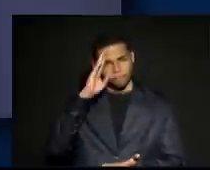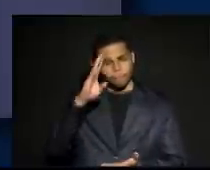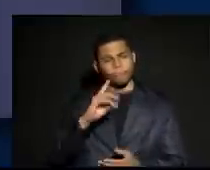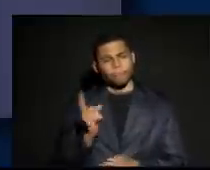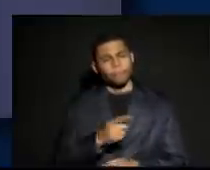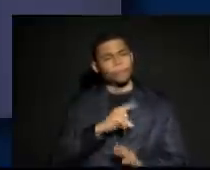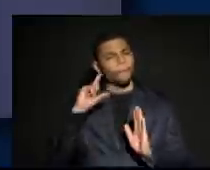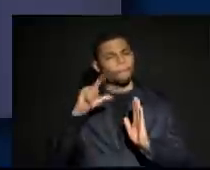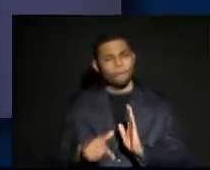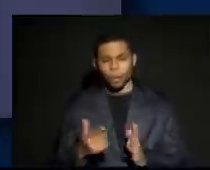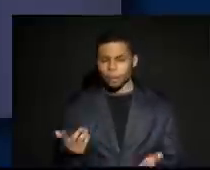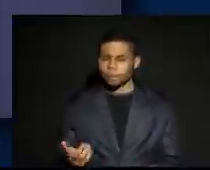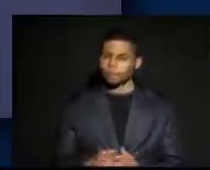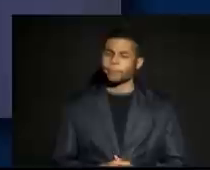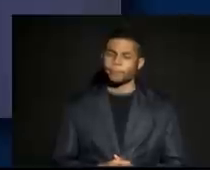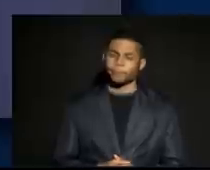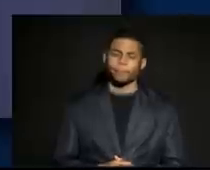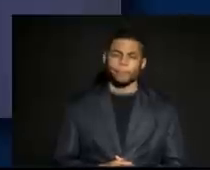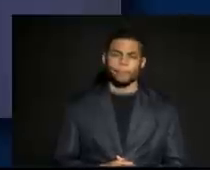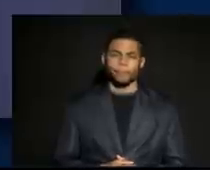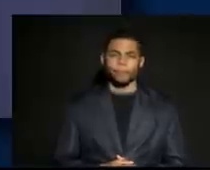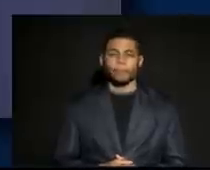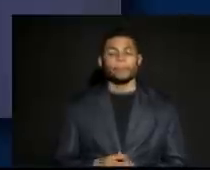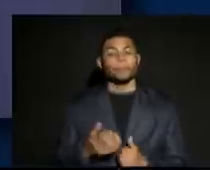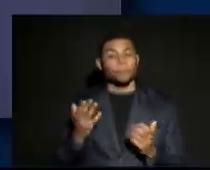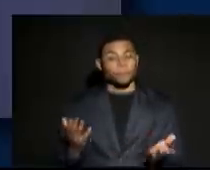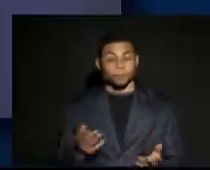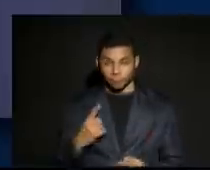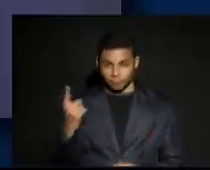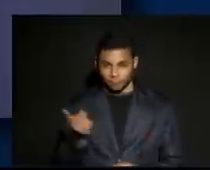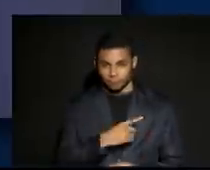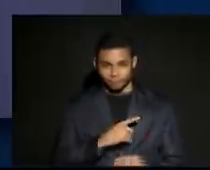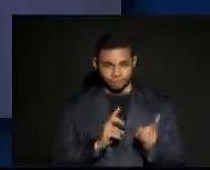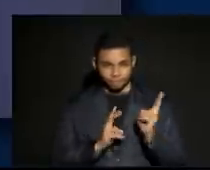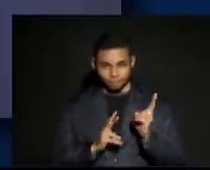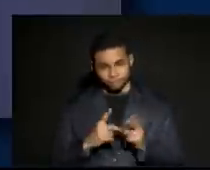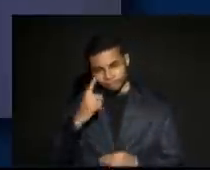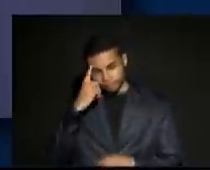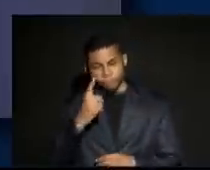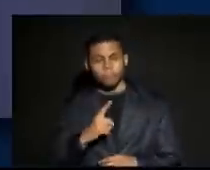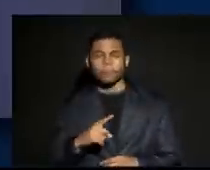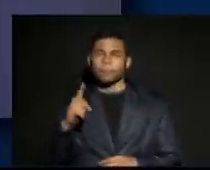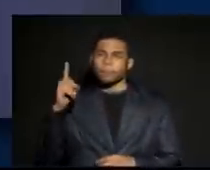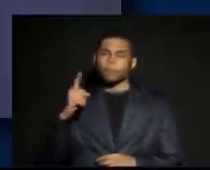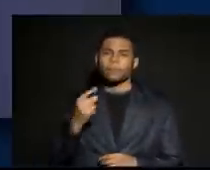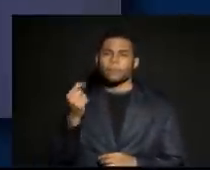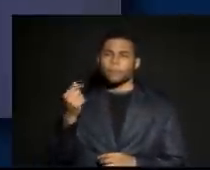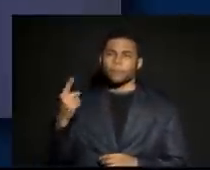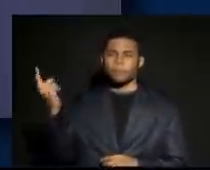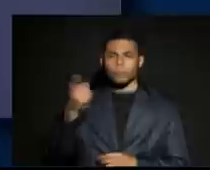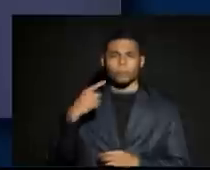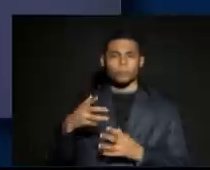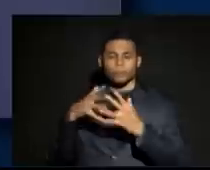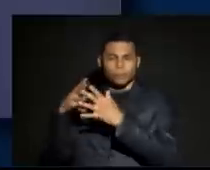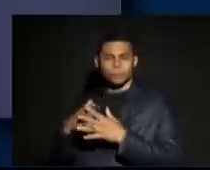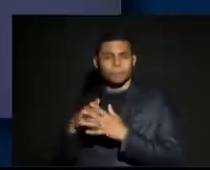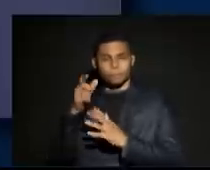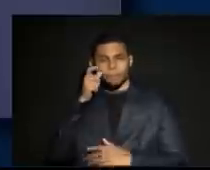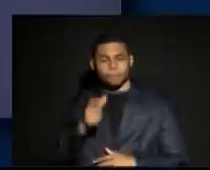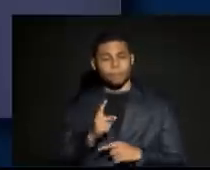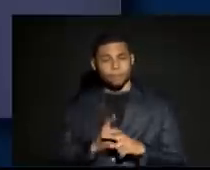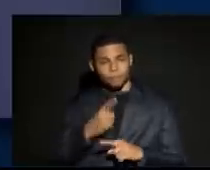atrasados na resposta essa esse Grande do Sul que um funcionário E aí pegando especificamente mercado americano acho que é muito interessante porque